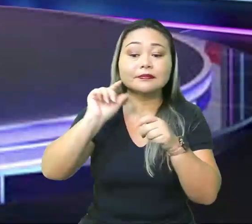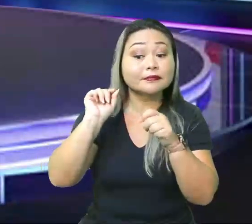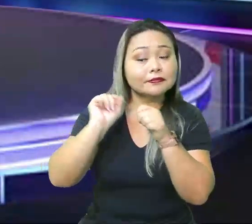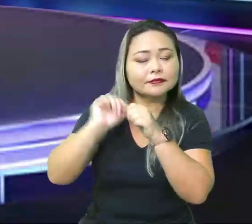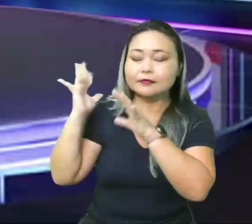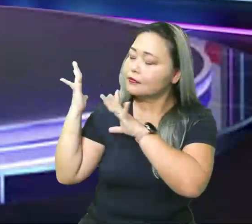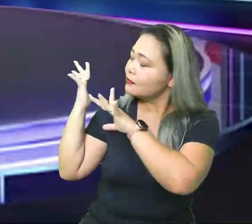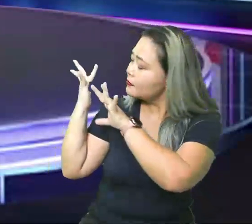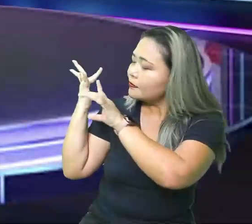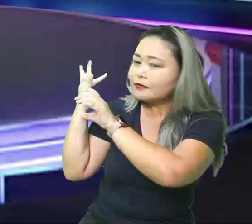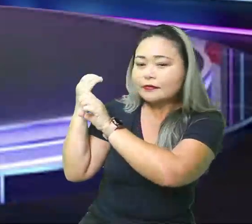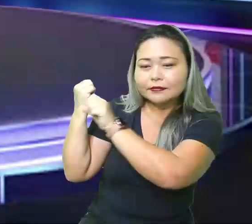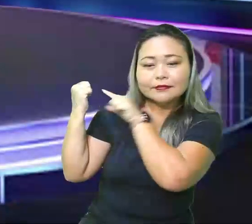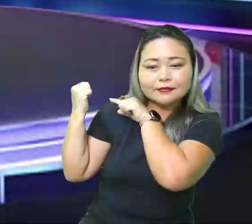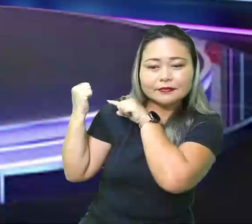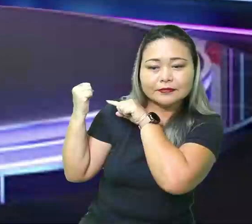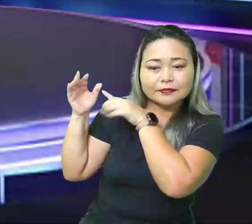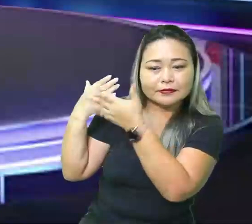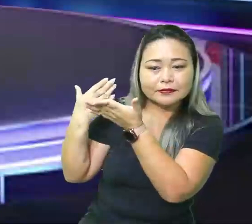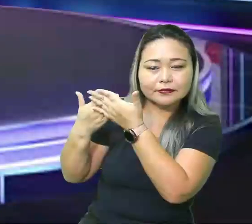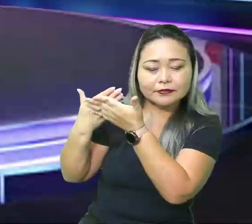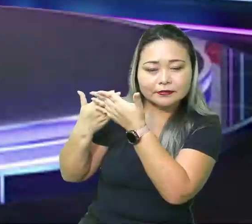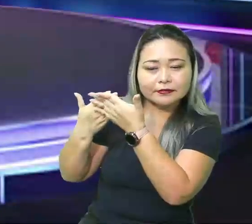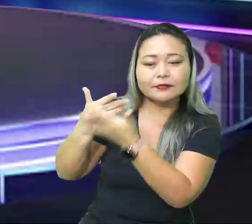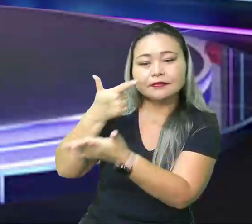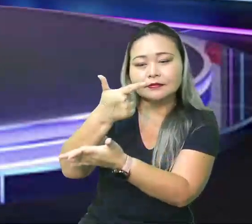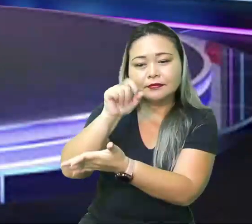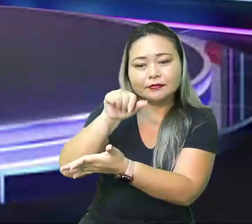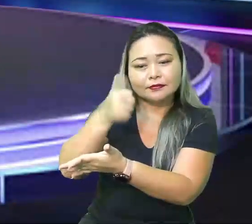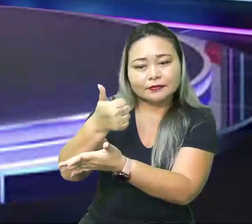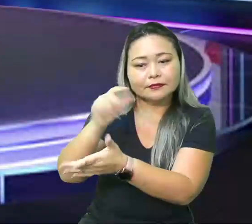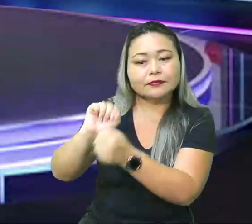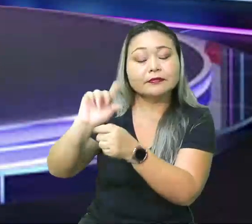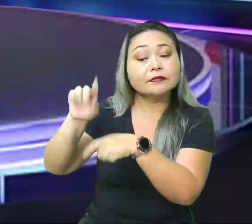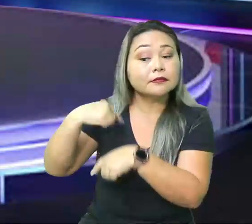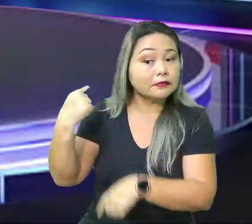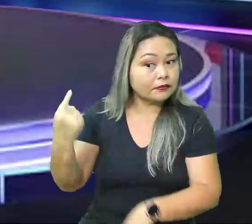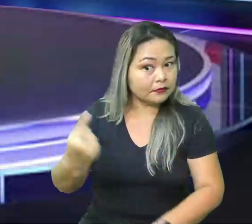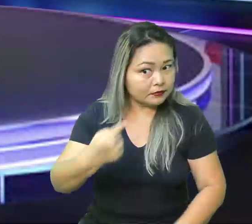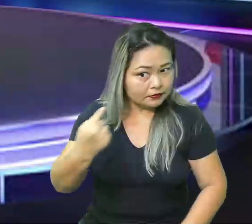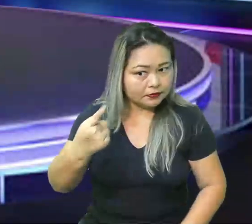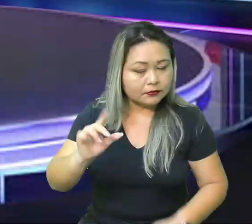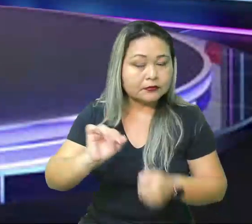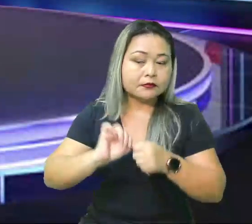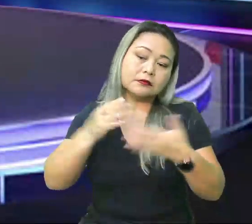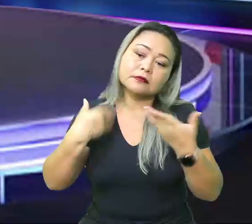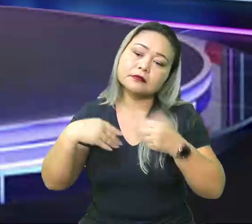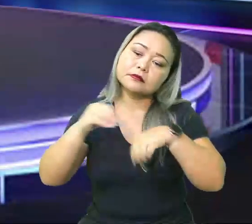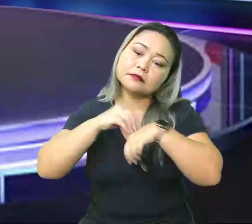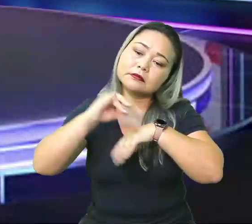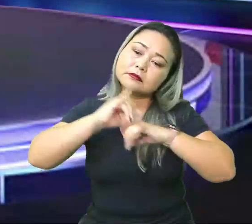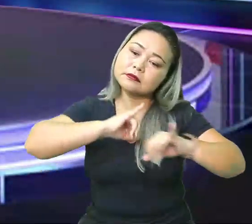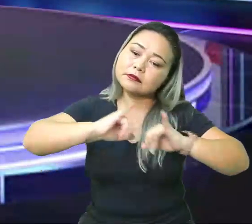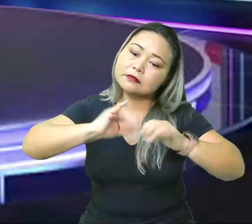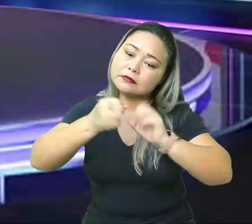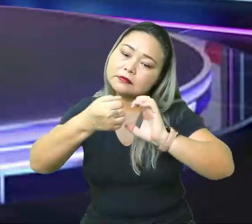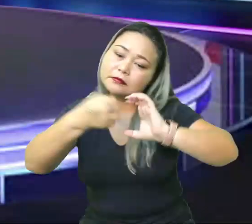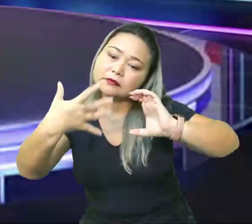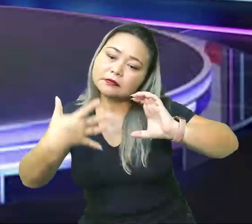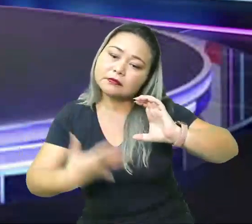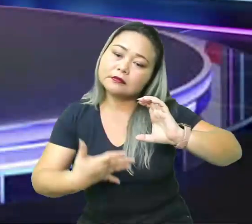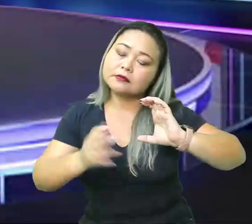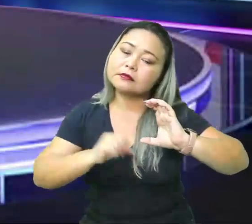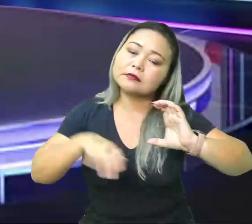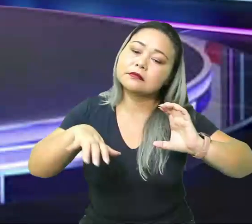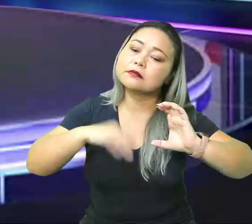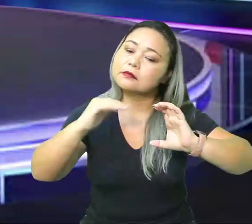aquela revisão, né, da aula 2.1, onde nós trabalhamos as informações sobre as características,